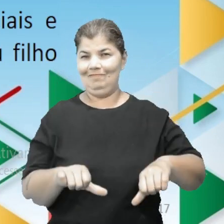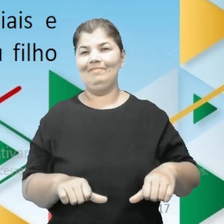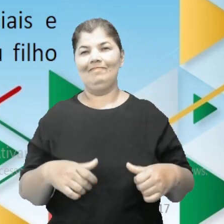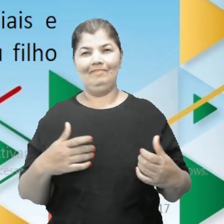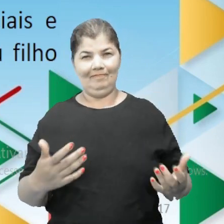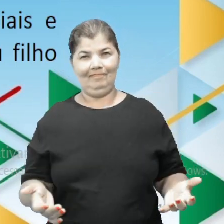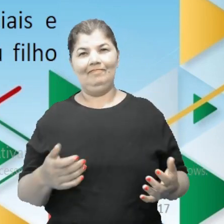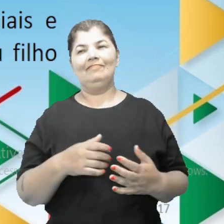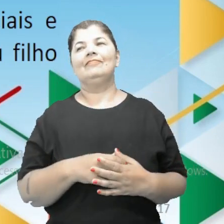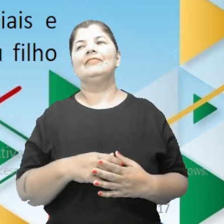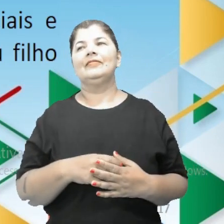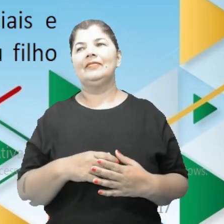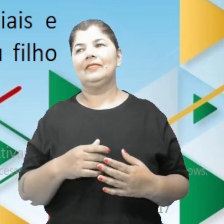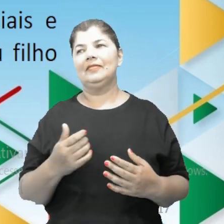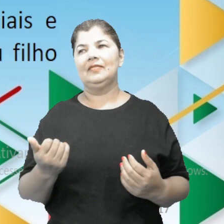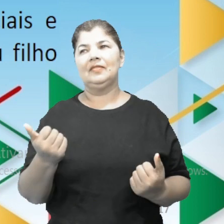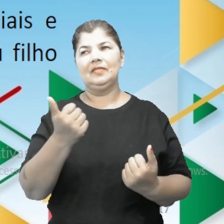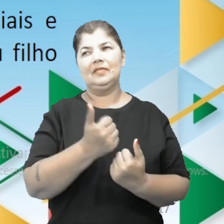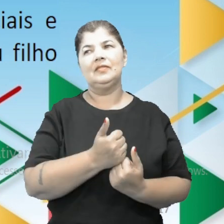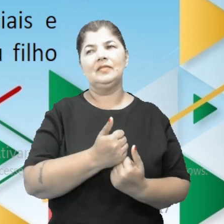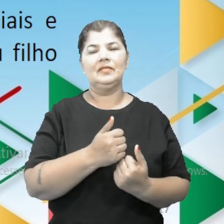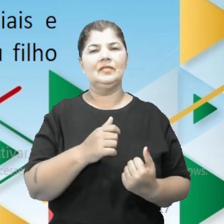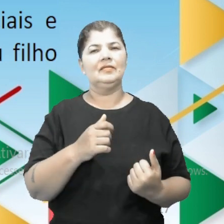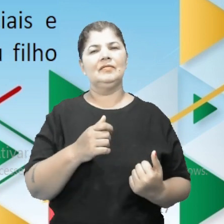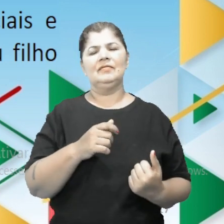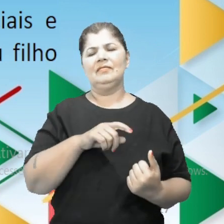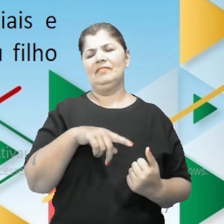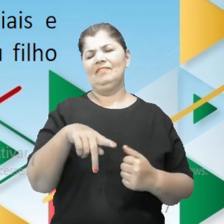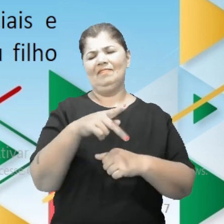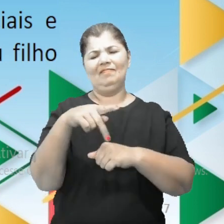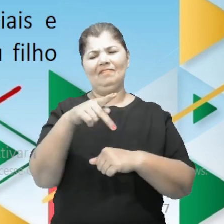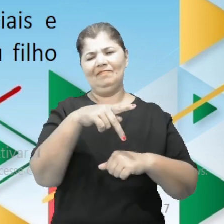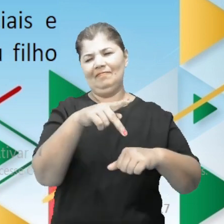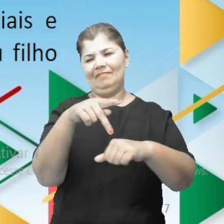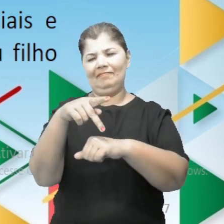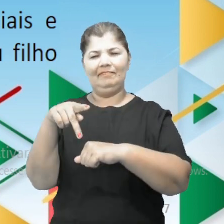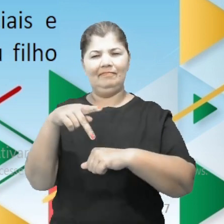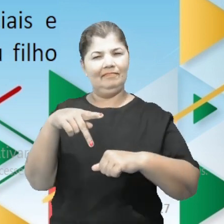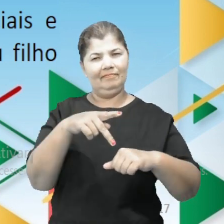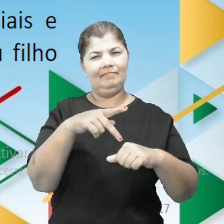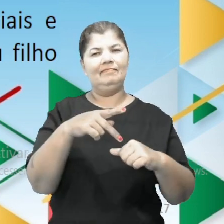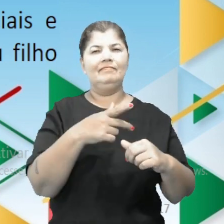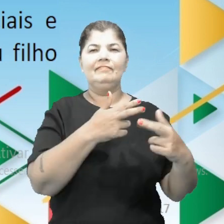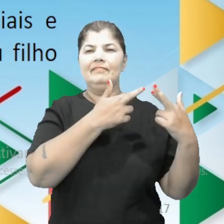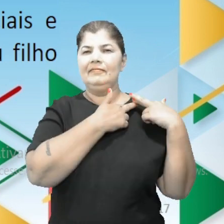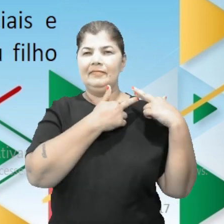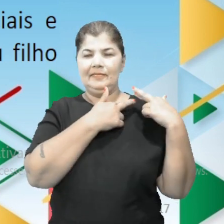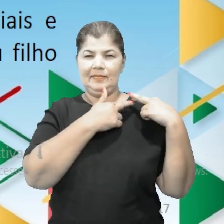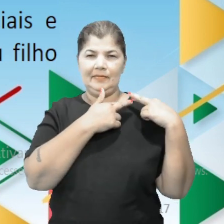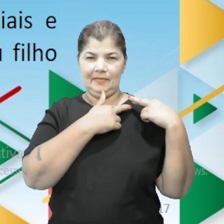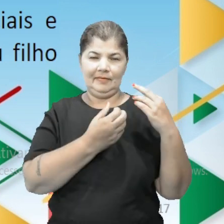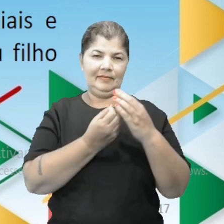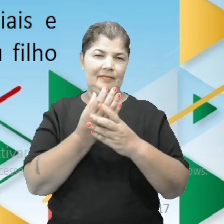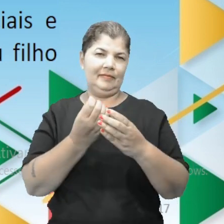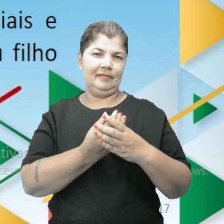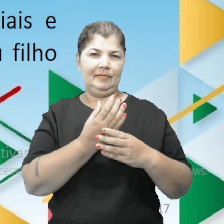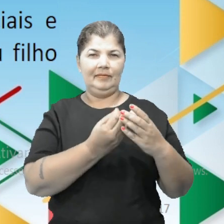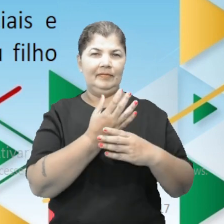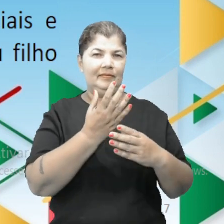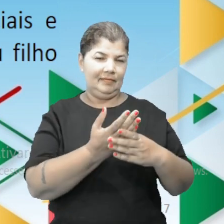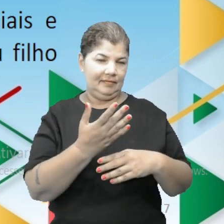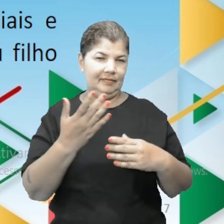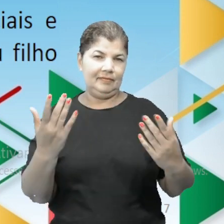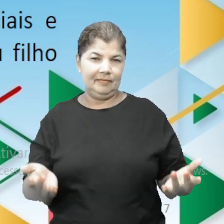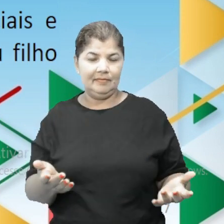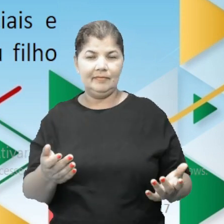E em seu lugar se formaram quase 2 dezenas de países independentes. Então, os movimentos de independência que deram